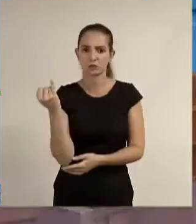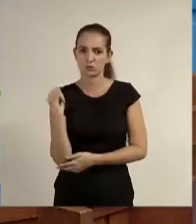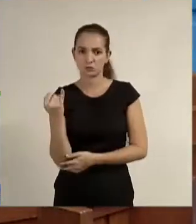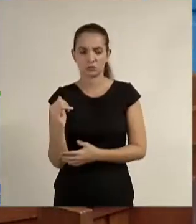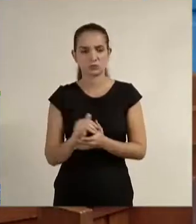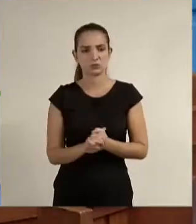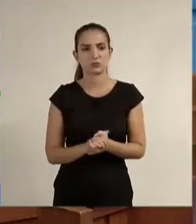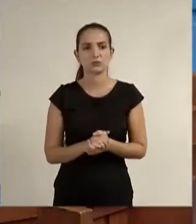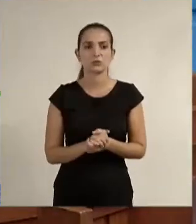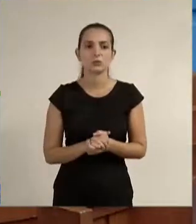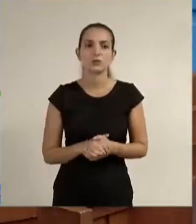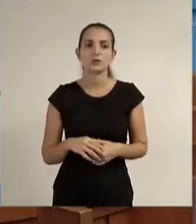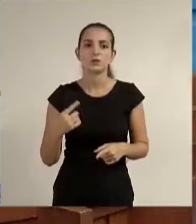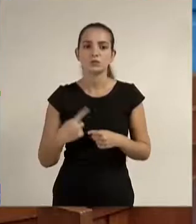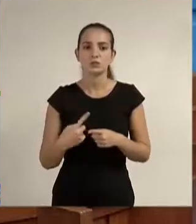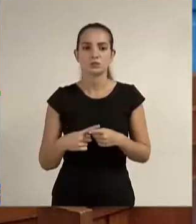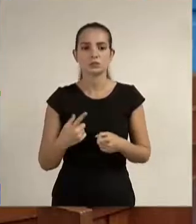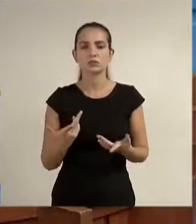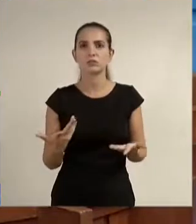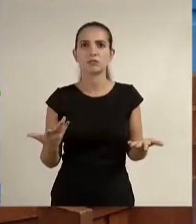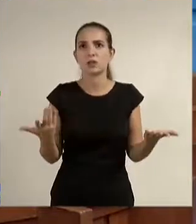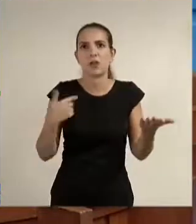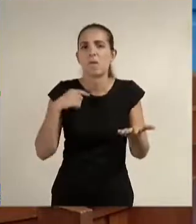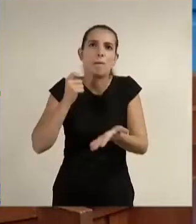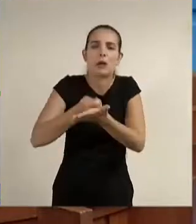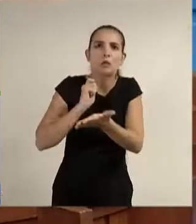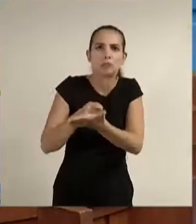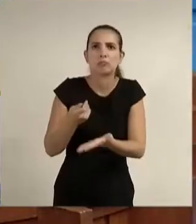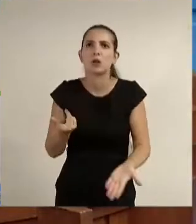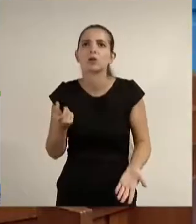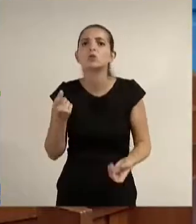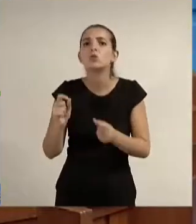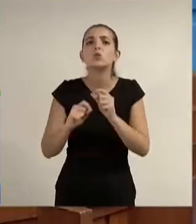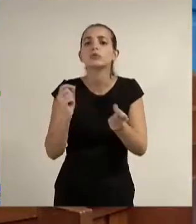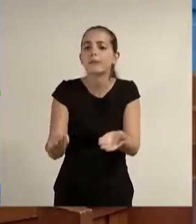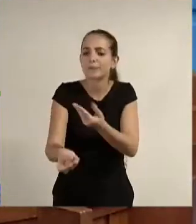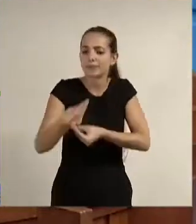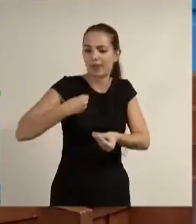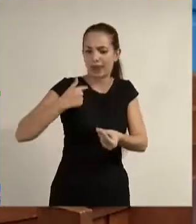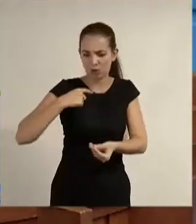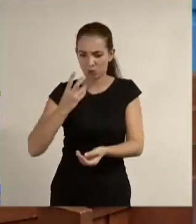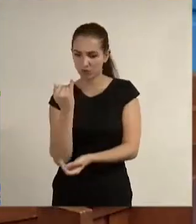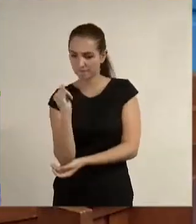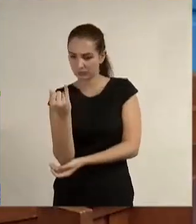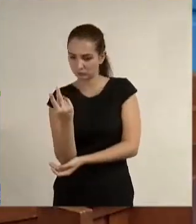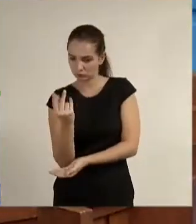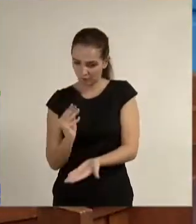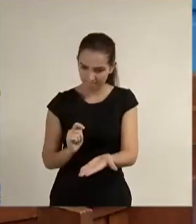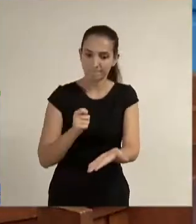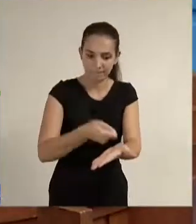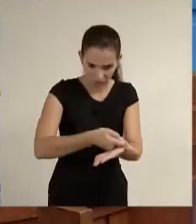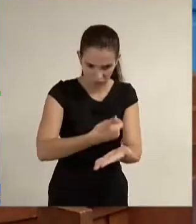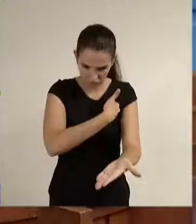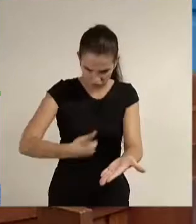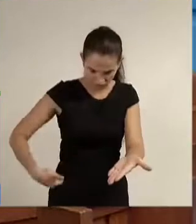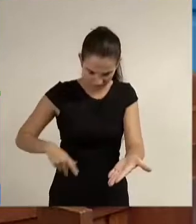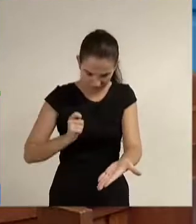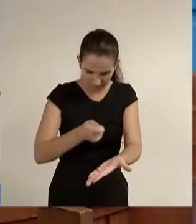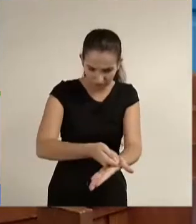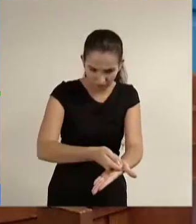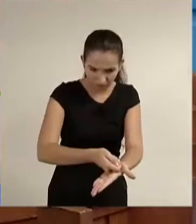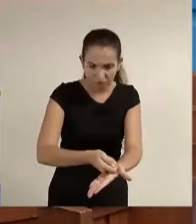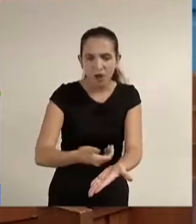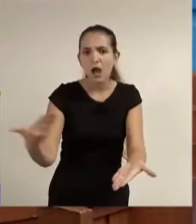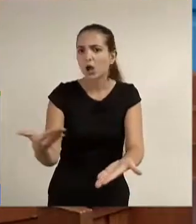estou tendo de contrapartida, de retorno disso? Vem um grande ponto de interrogação. Ora, nós pagamos inúmeras